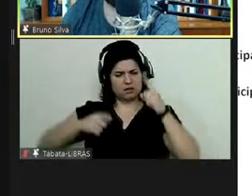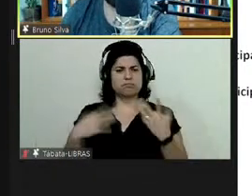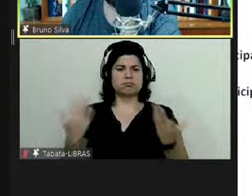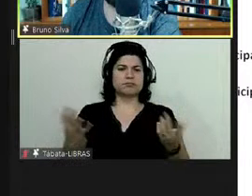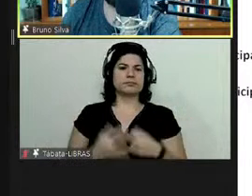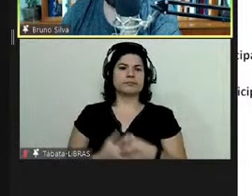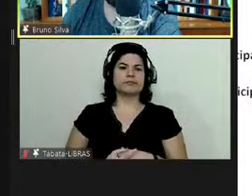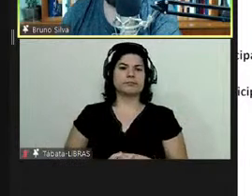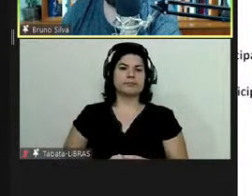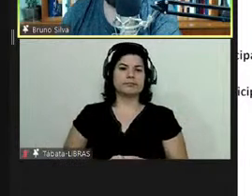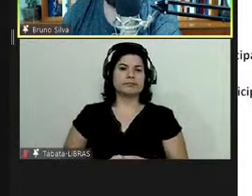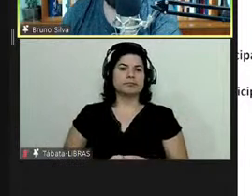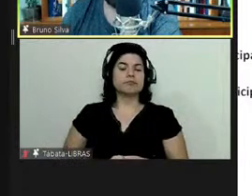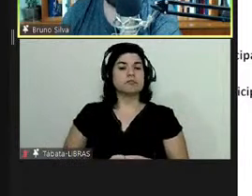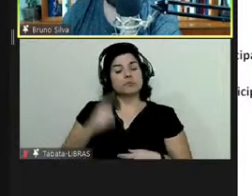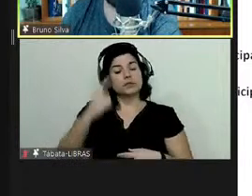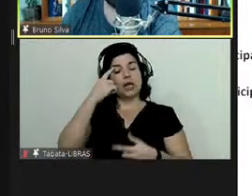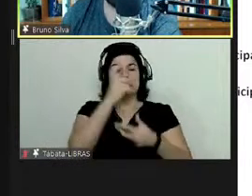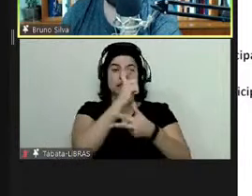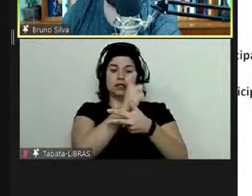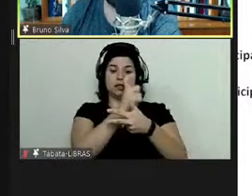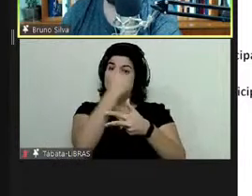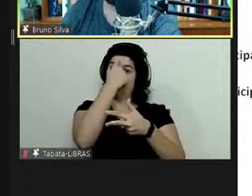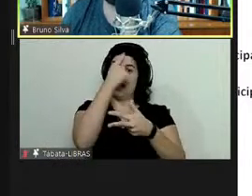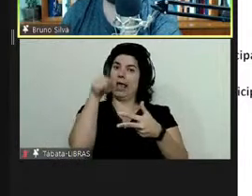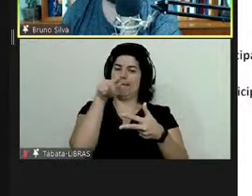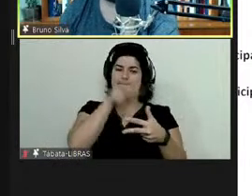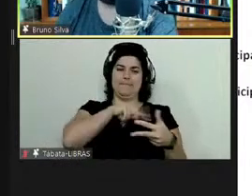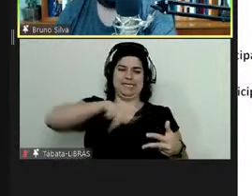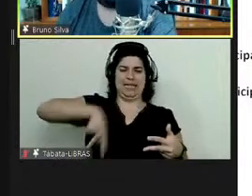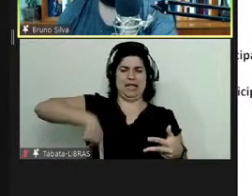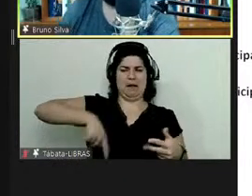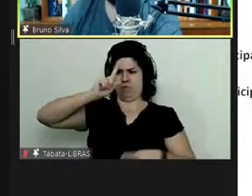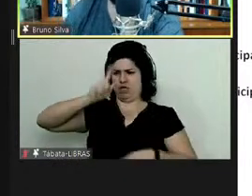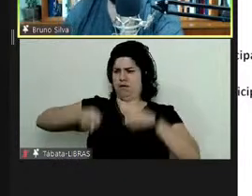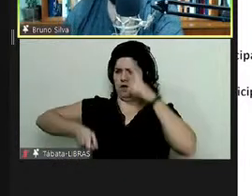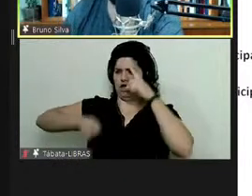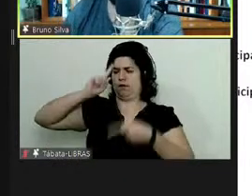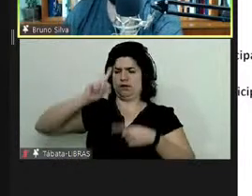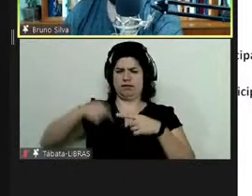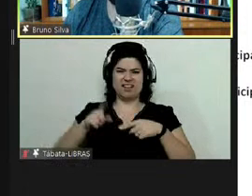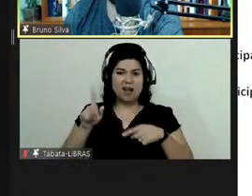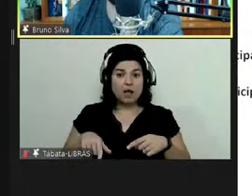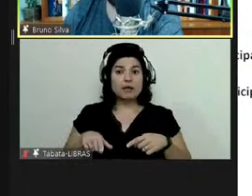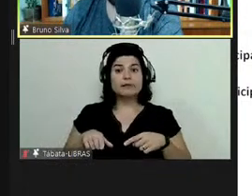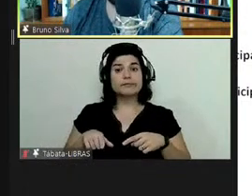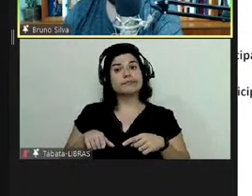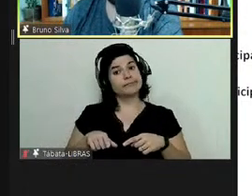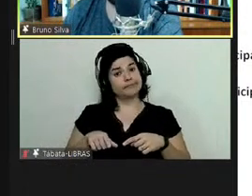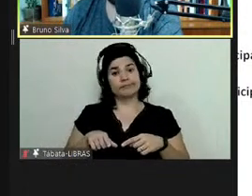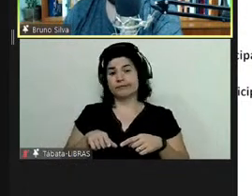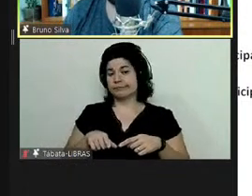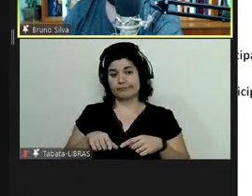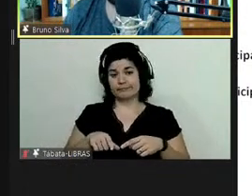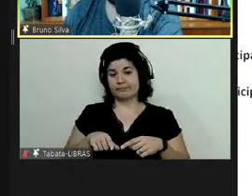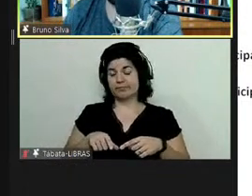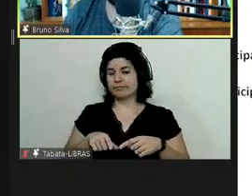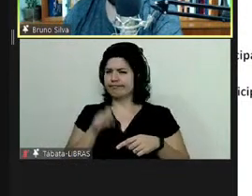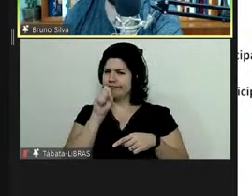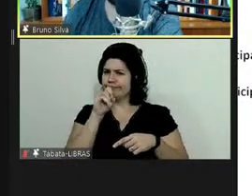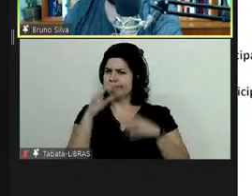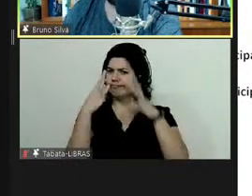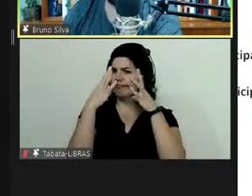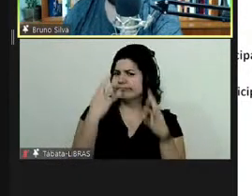e olha beleza Poder Executivo é o presidente ele manda demanda faz tudo que quer mas não é bem assim né a gente olhar dentro de si